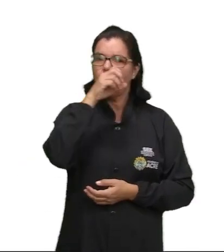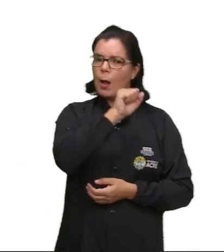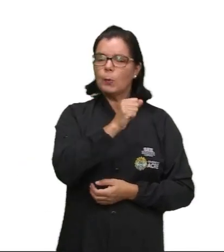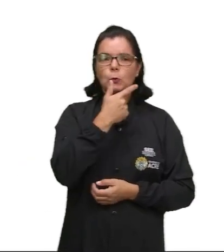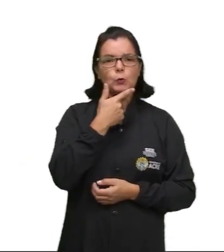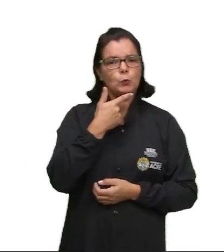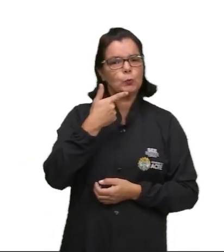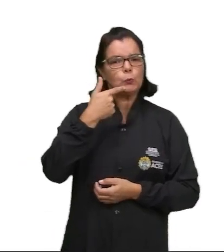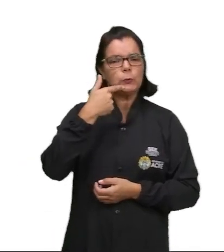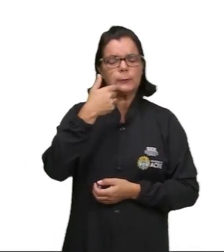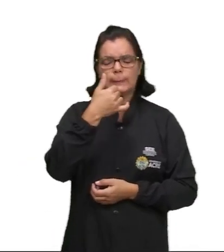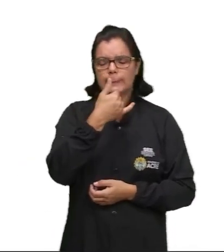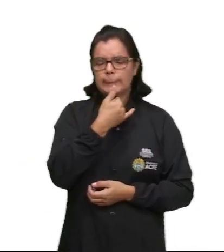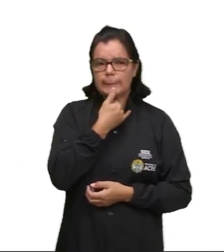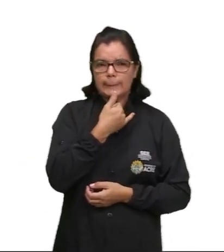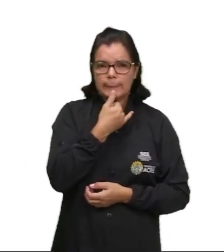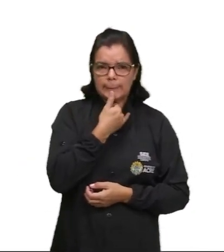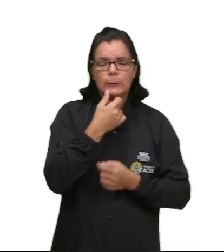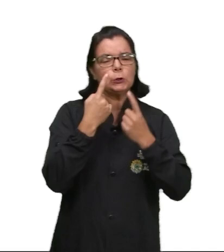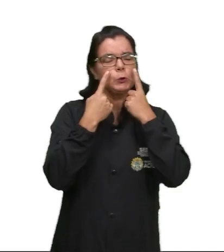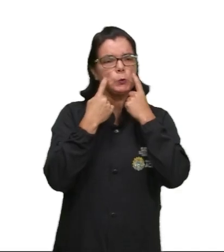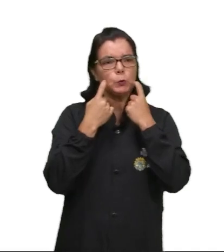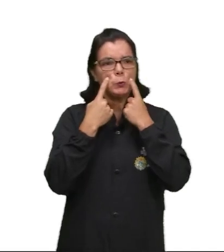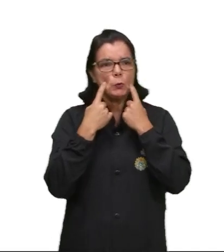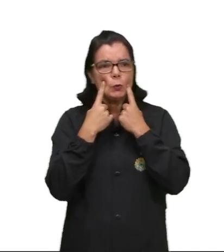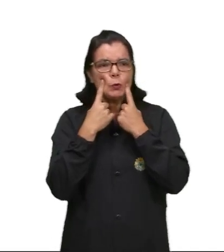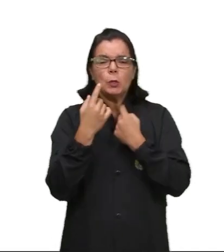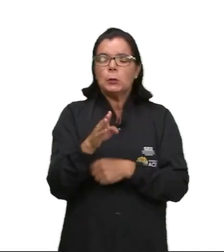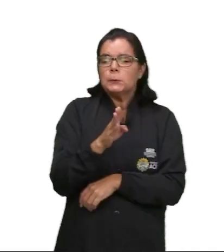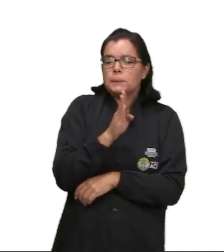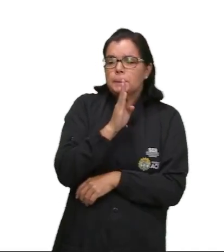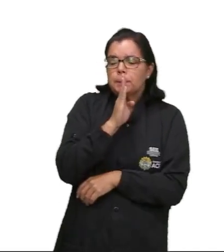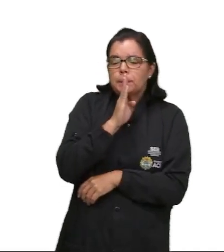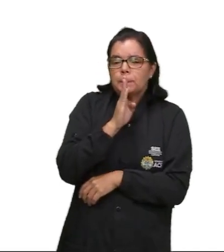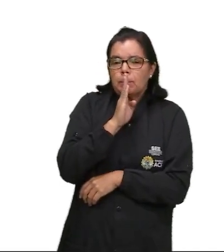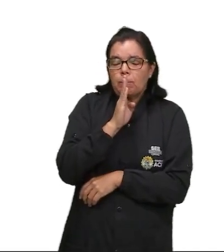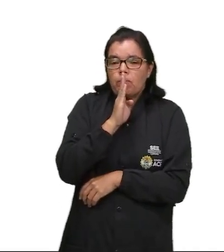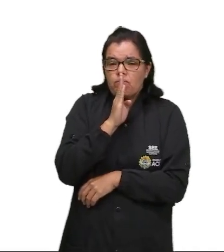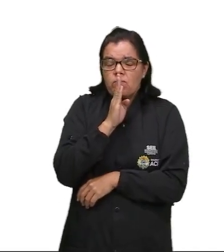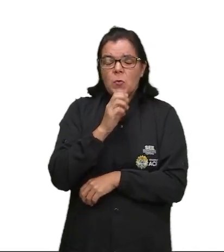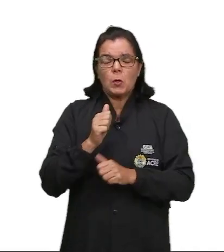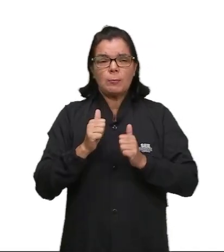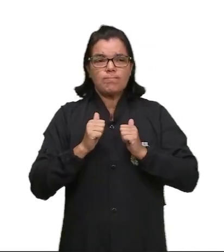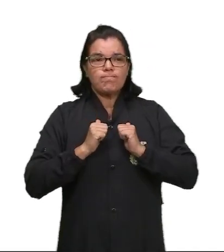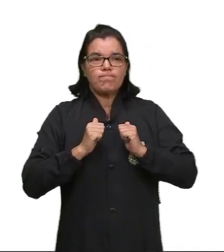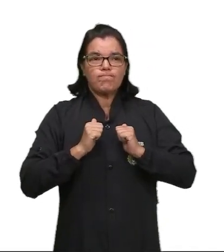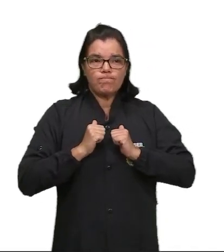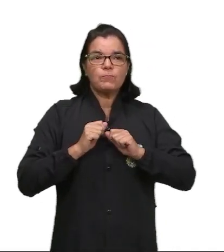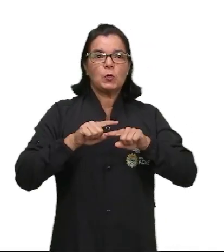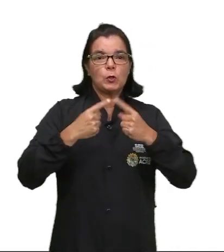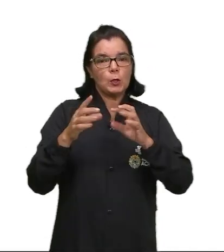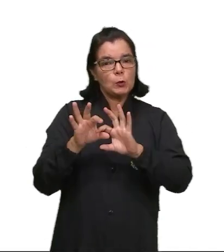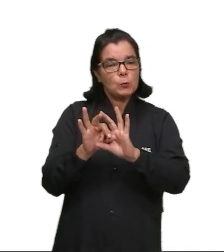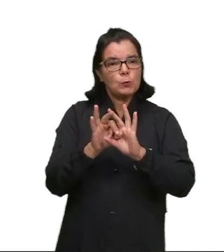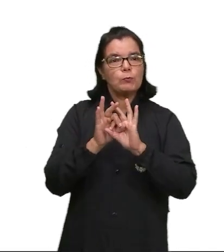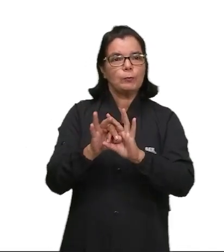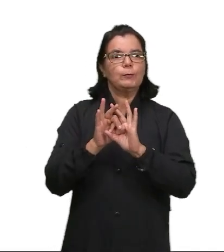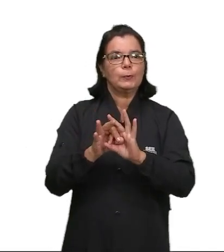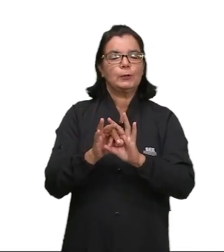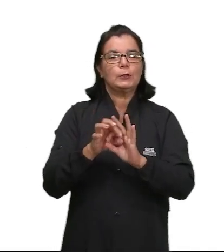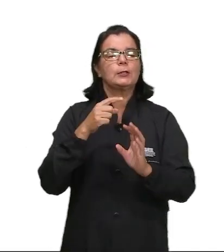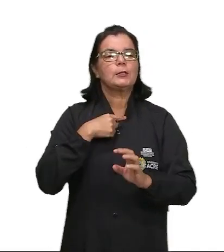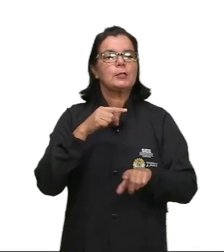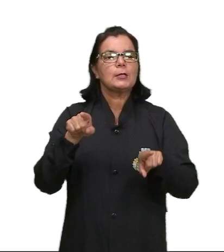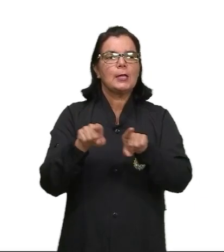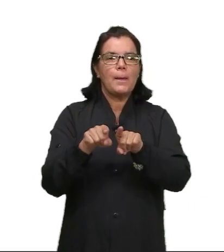do riso fez-se o pranto, que é o choro, silencioso e branco como a bruma, e das bocas unidas fez-se a